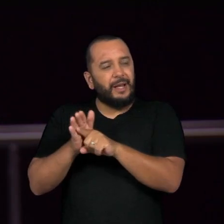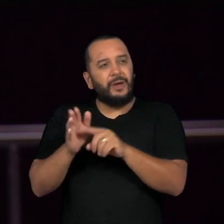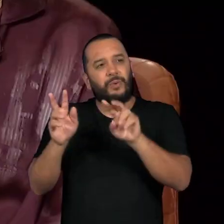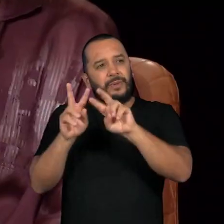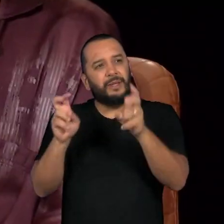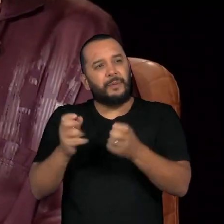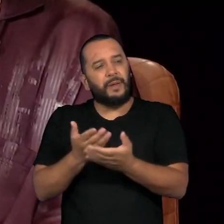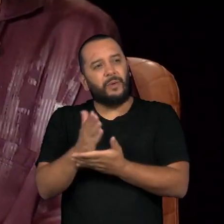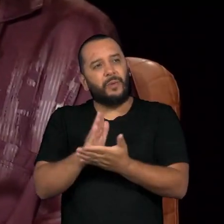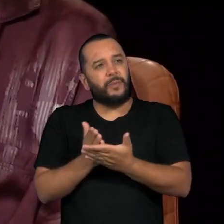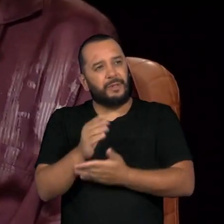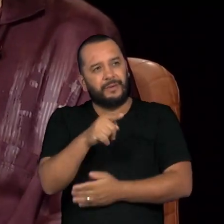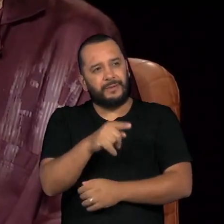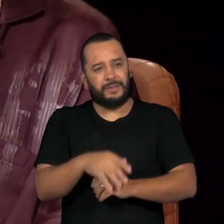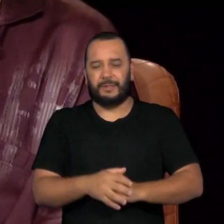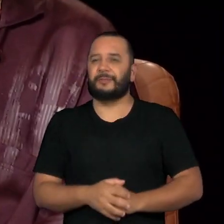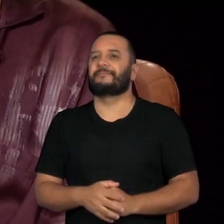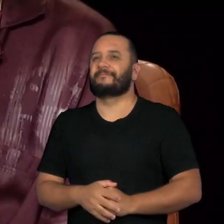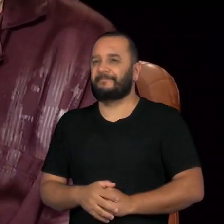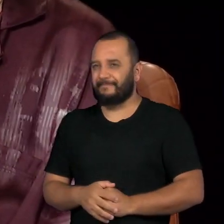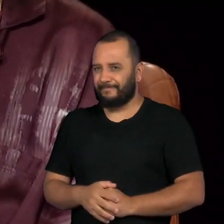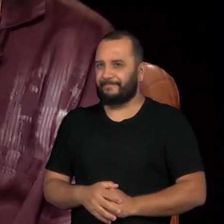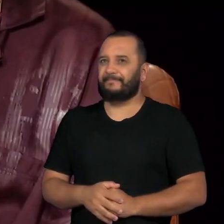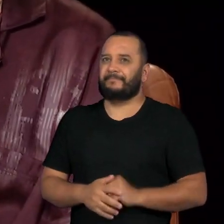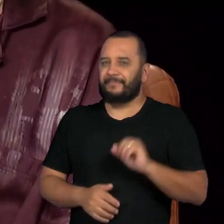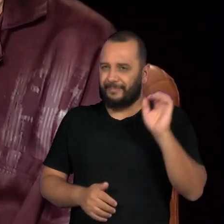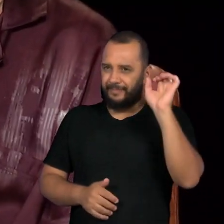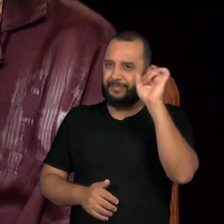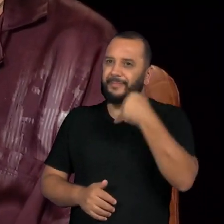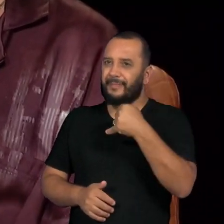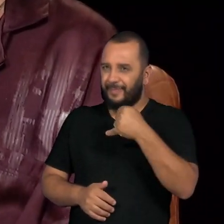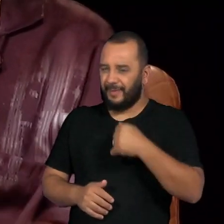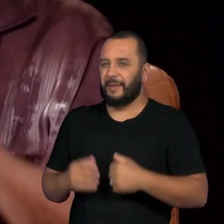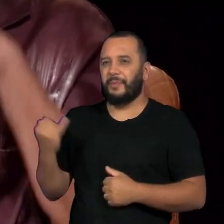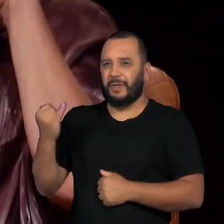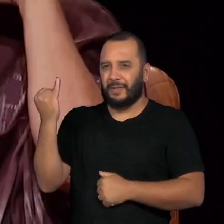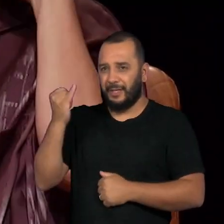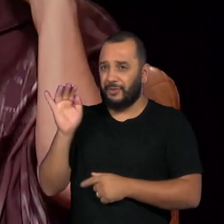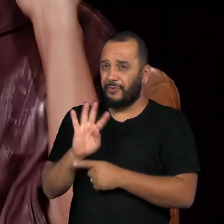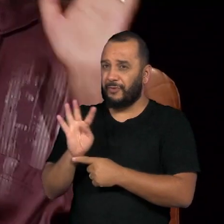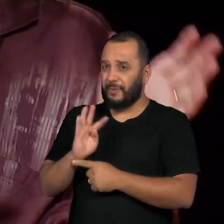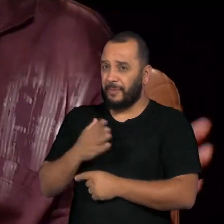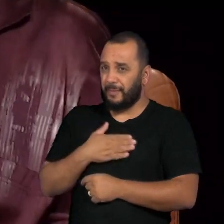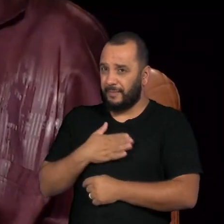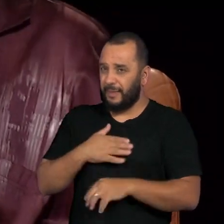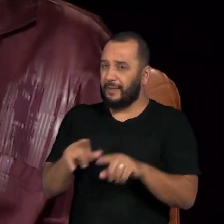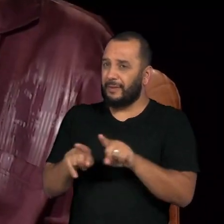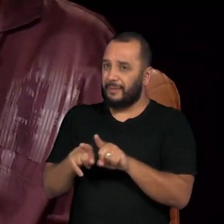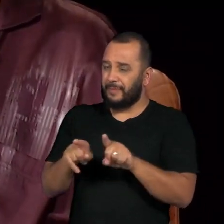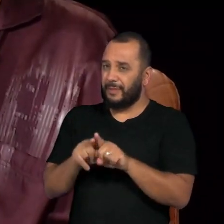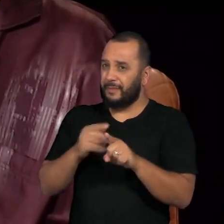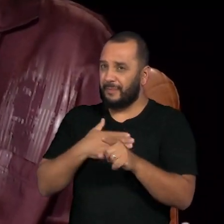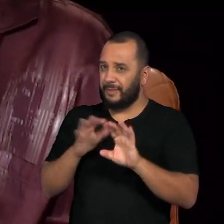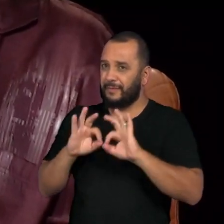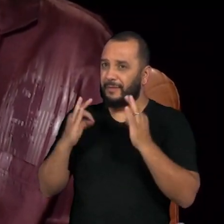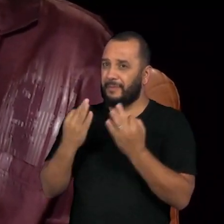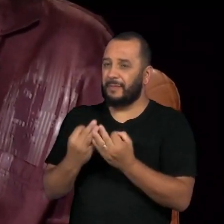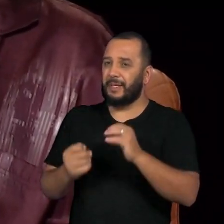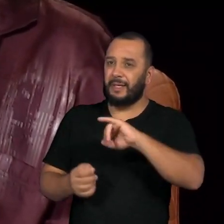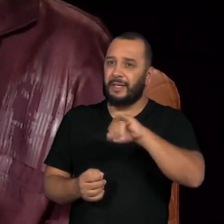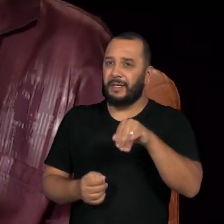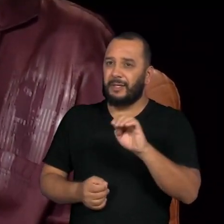né? Sim, foi muito importante esse filme para mim e para a minha família também. E Jean-Claude teve